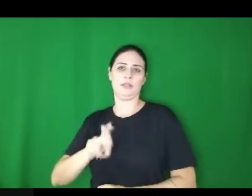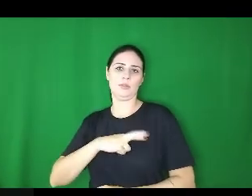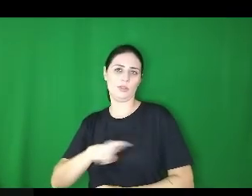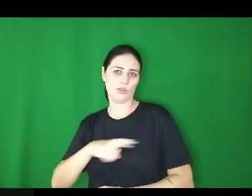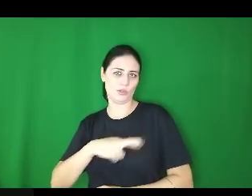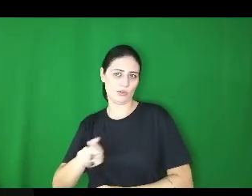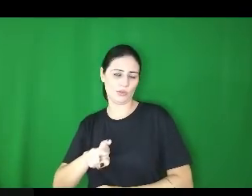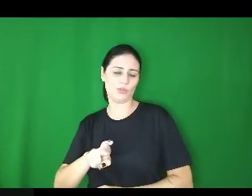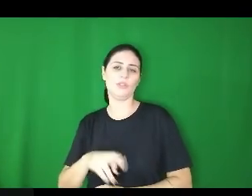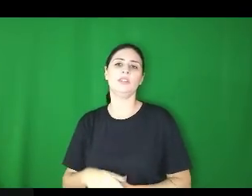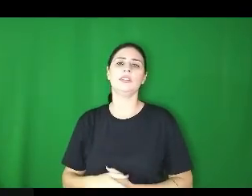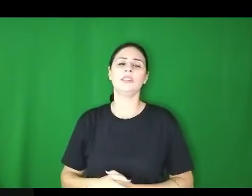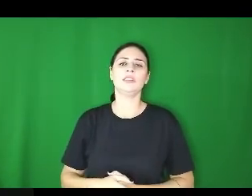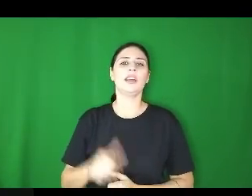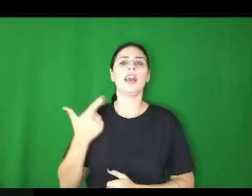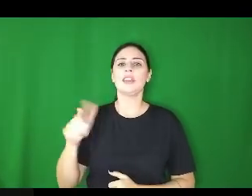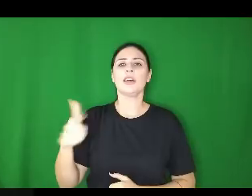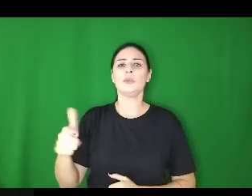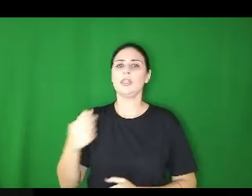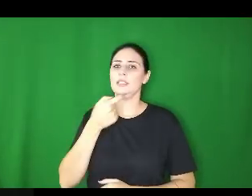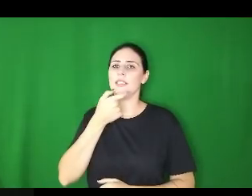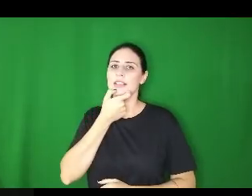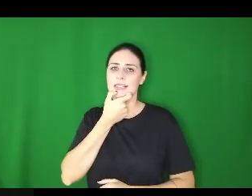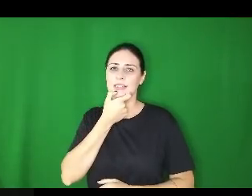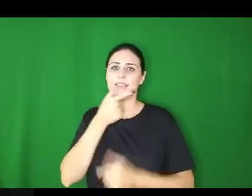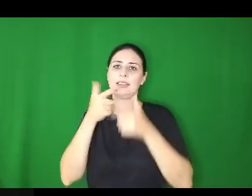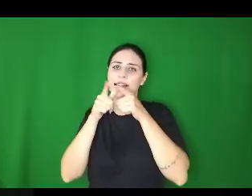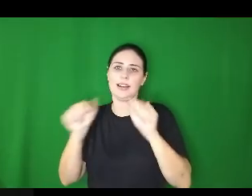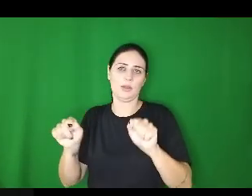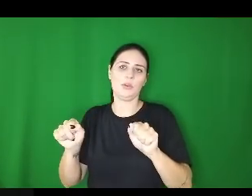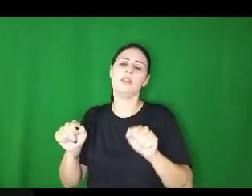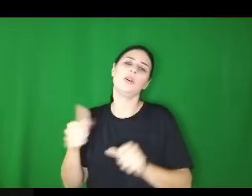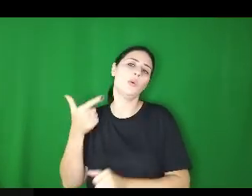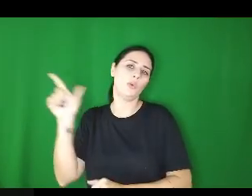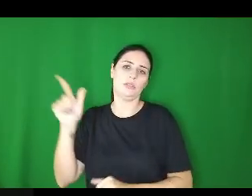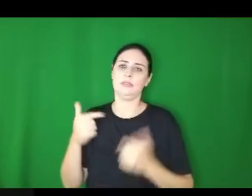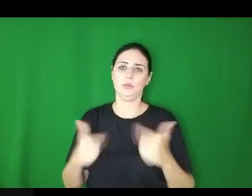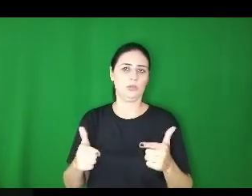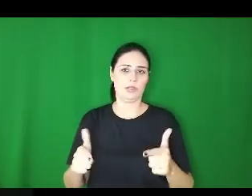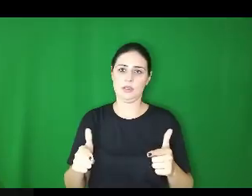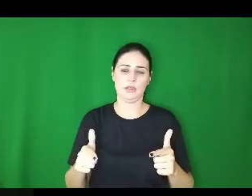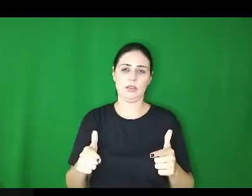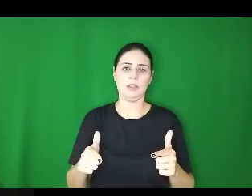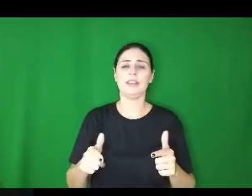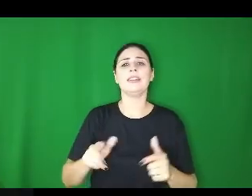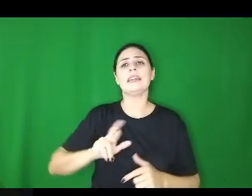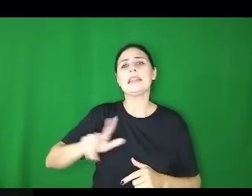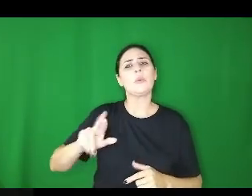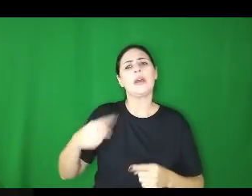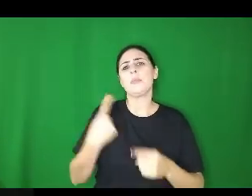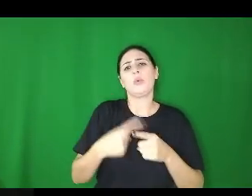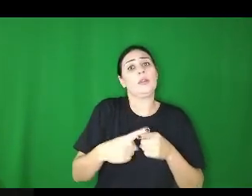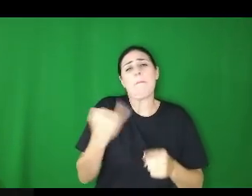no final do ano passado e depois foi colocado à disposição, tornado público aí, ainda uma versão preliminar no começo, em